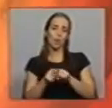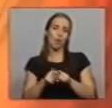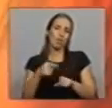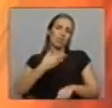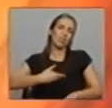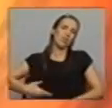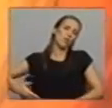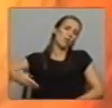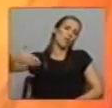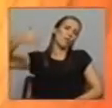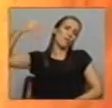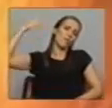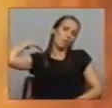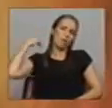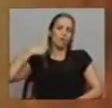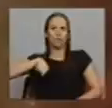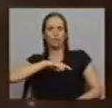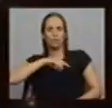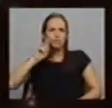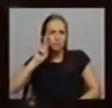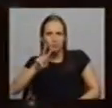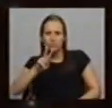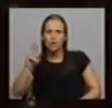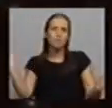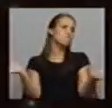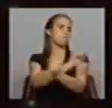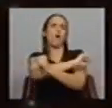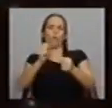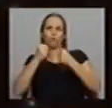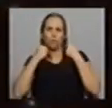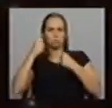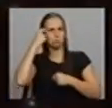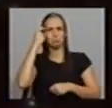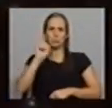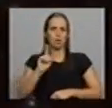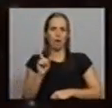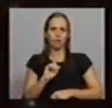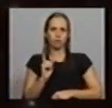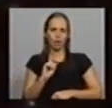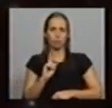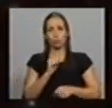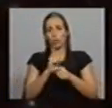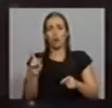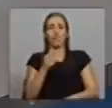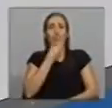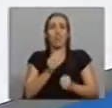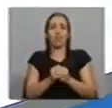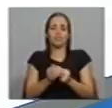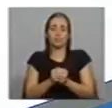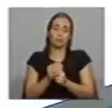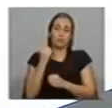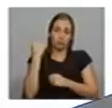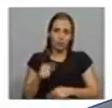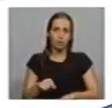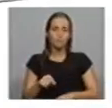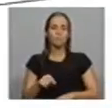e, portanto, nós não estávamos nada à espera de encontrar explosões poderosíssimas precisamente em galáxias velhas. Miguel, temos apenas